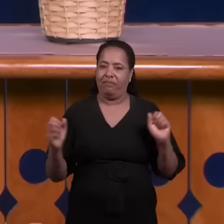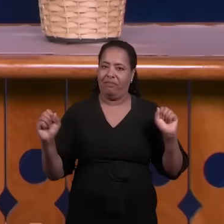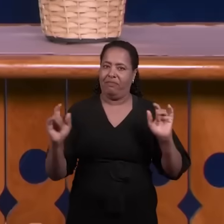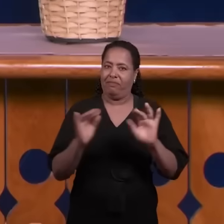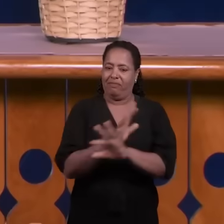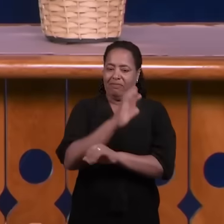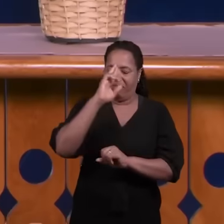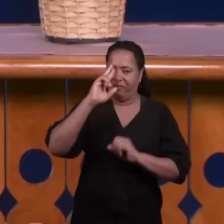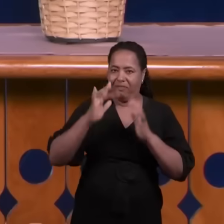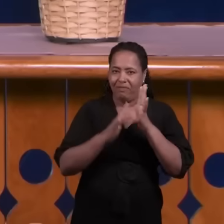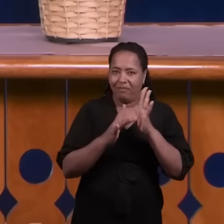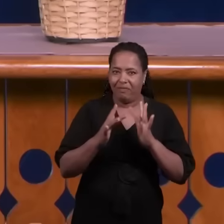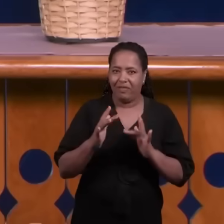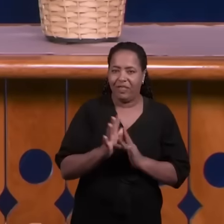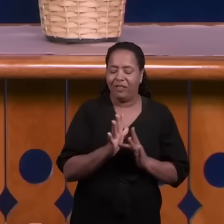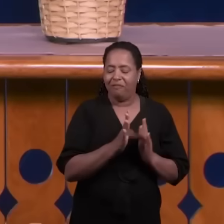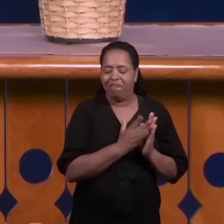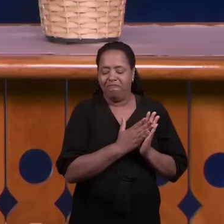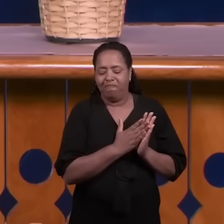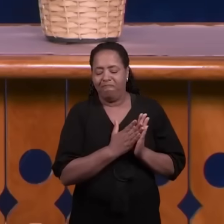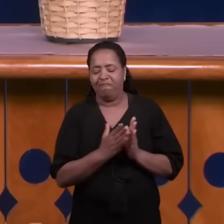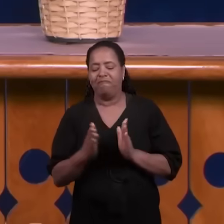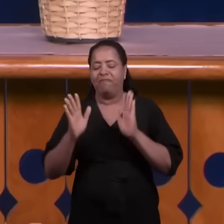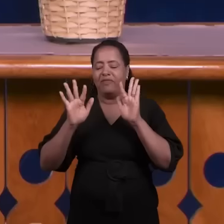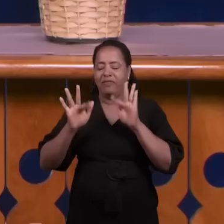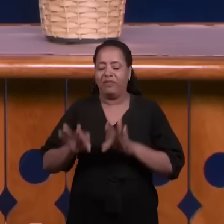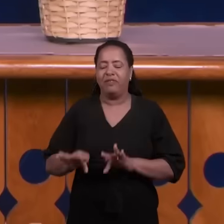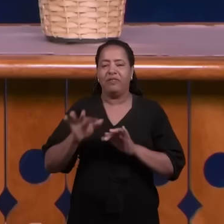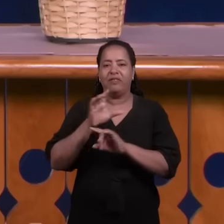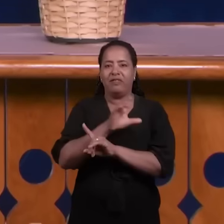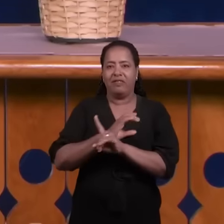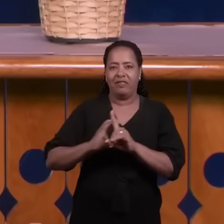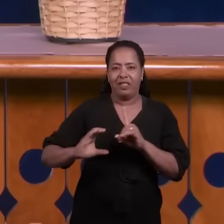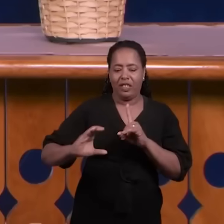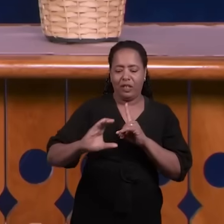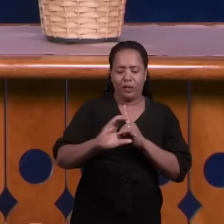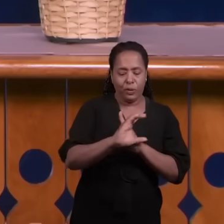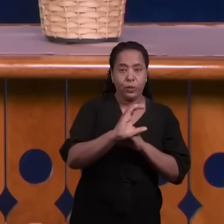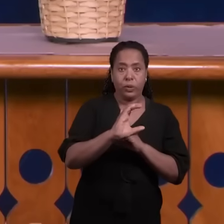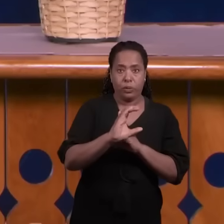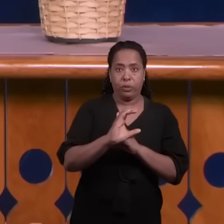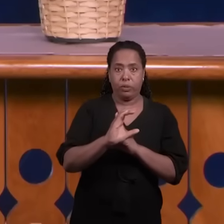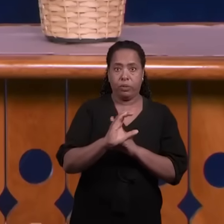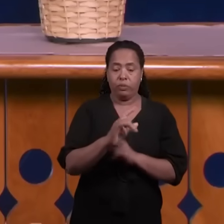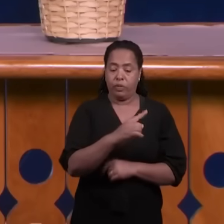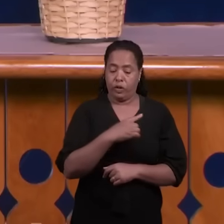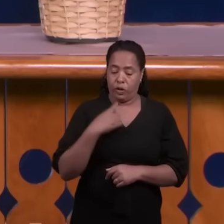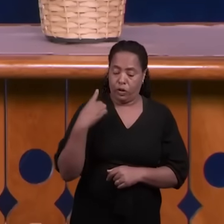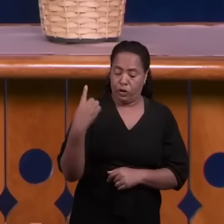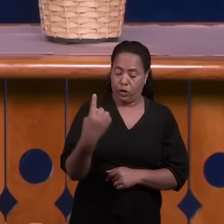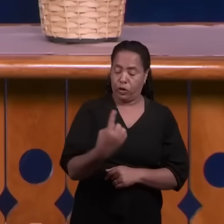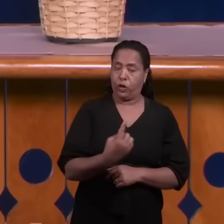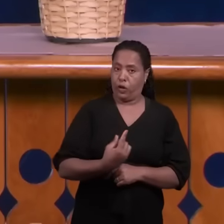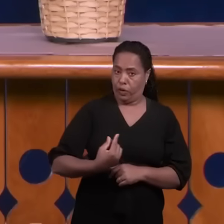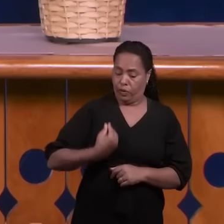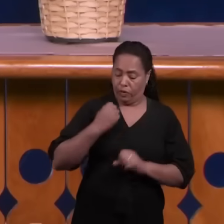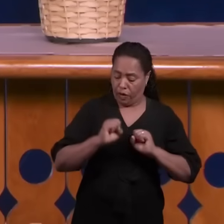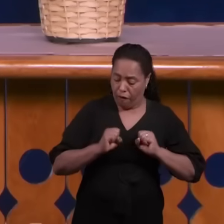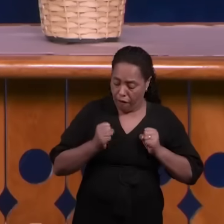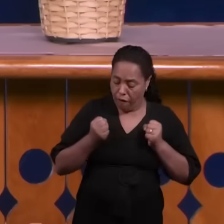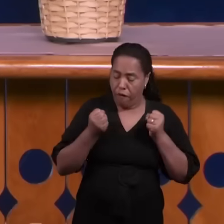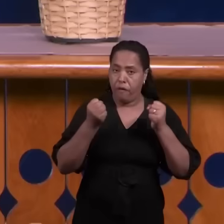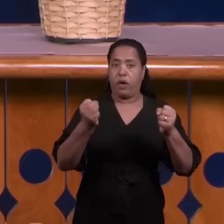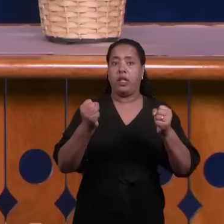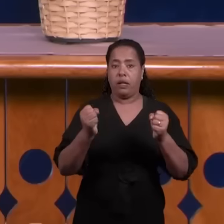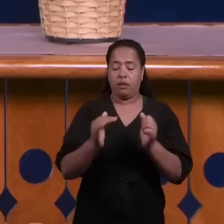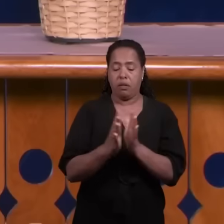Glória a Jesus, glória a Deus. Estamos chegando ao fim deste culto, já enriquecidos pela